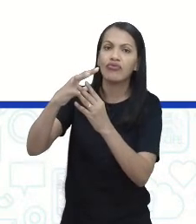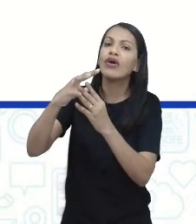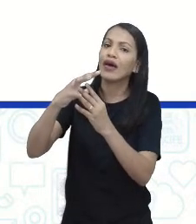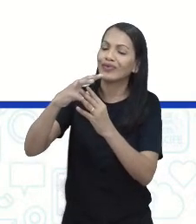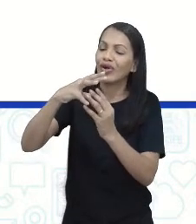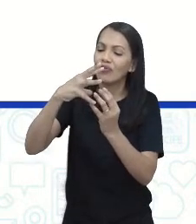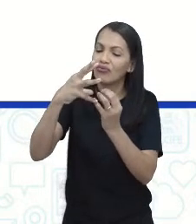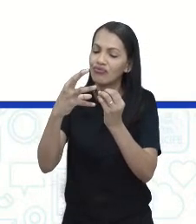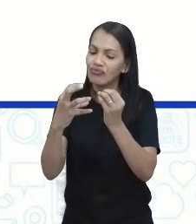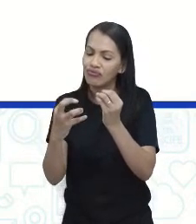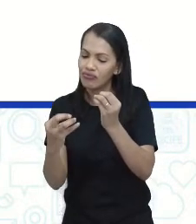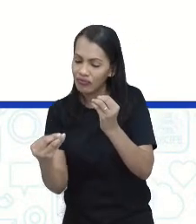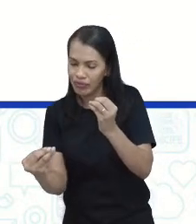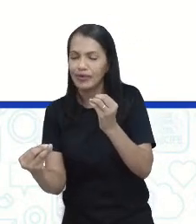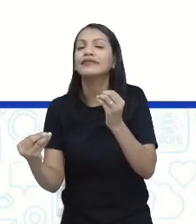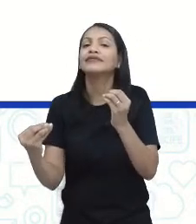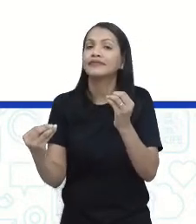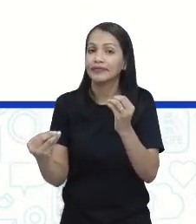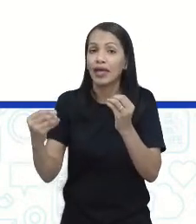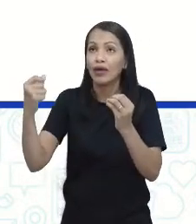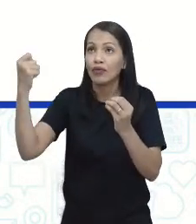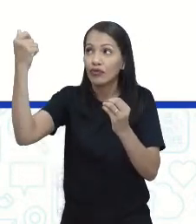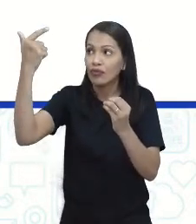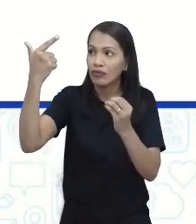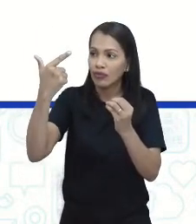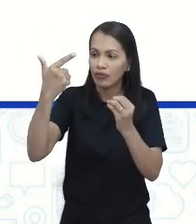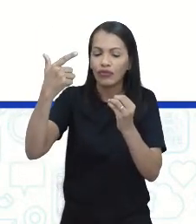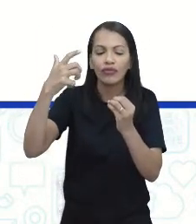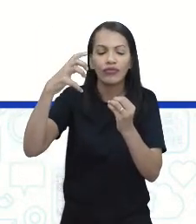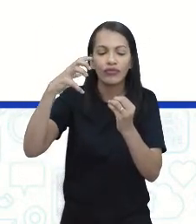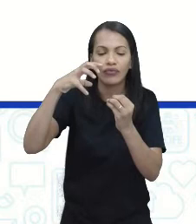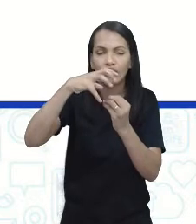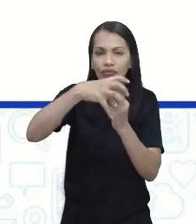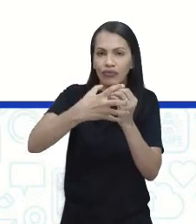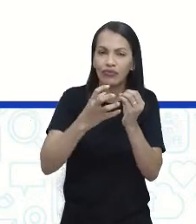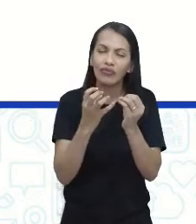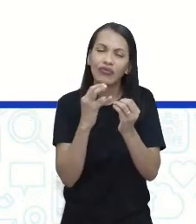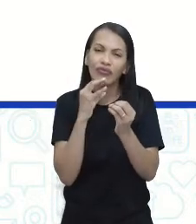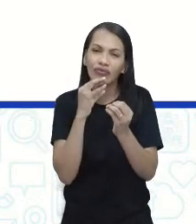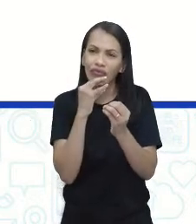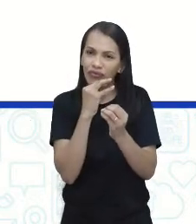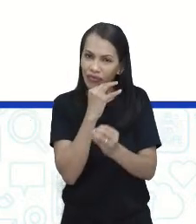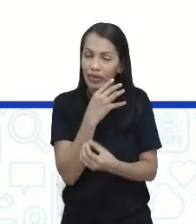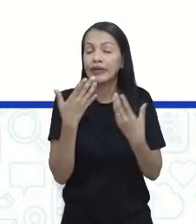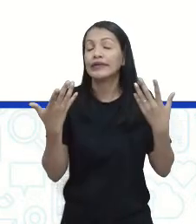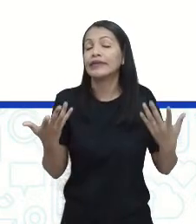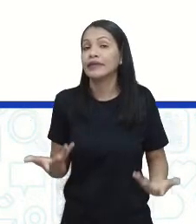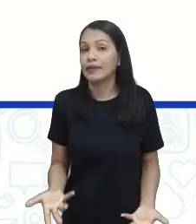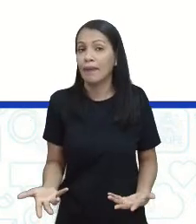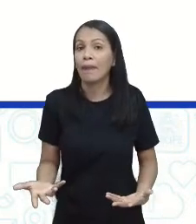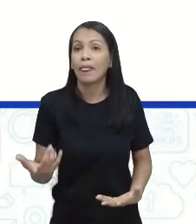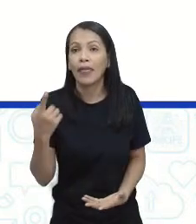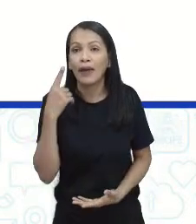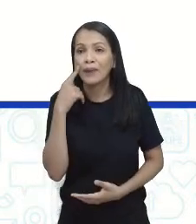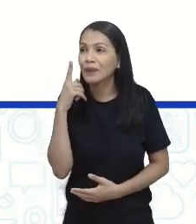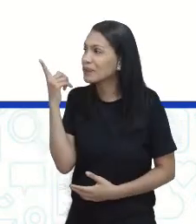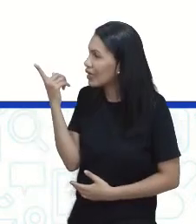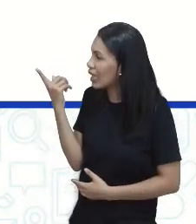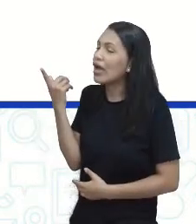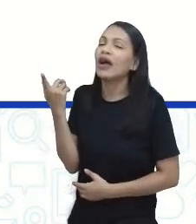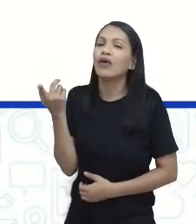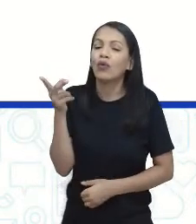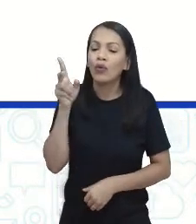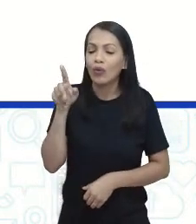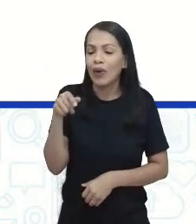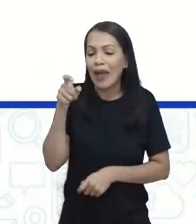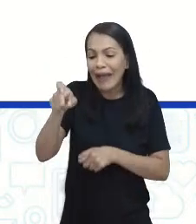de gado, cada vez mais o homem destrói matas que fazem o sequestro do carbono, né, gente? As